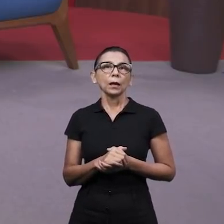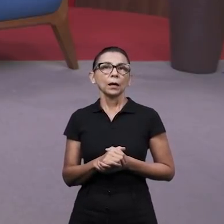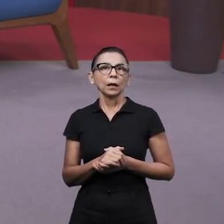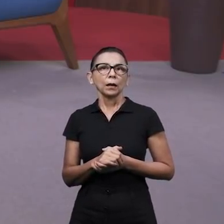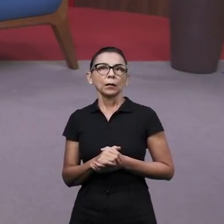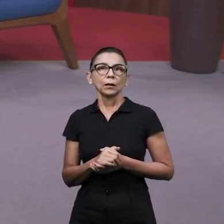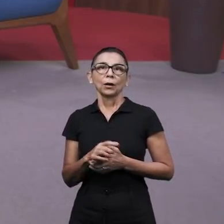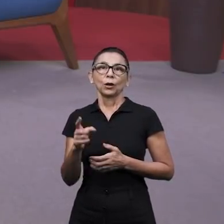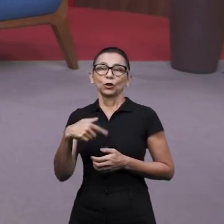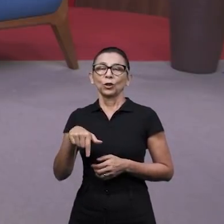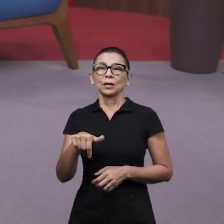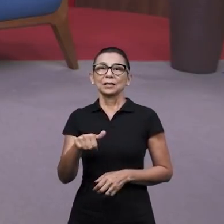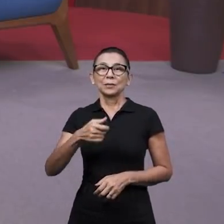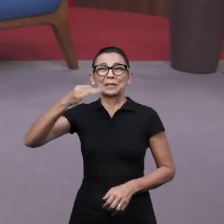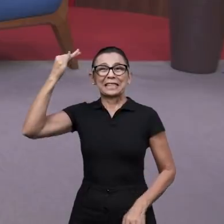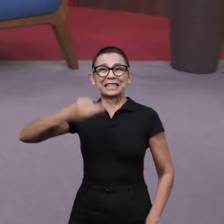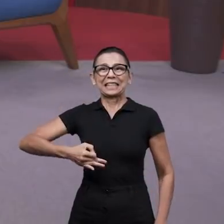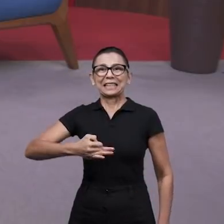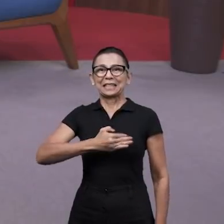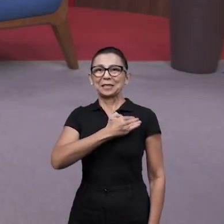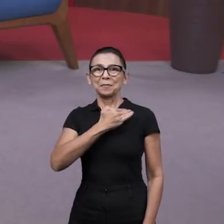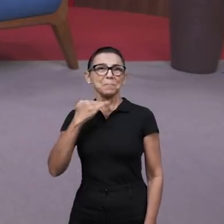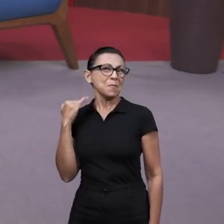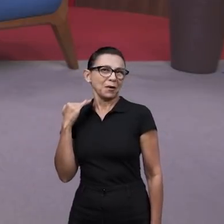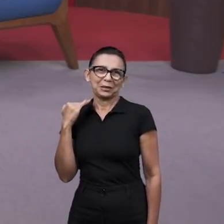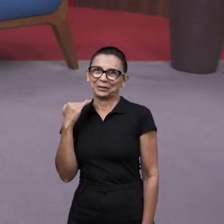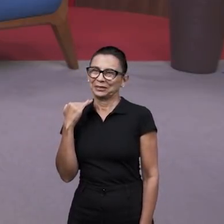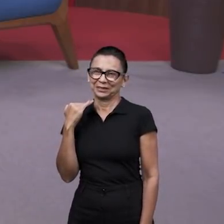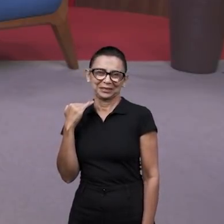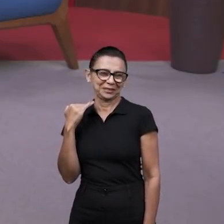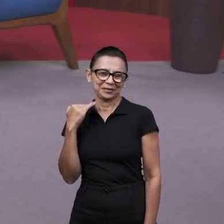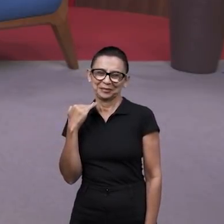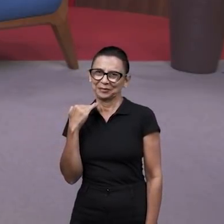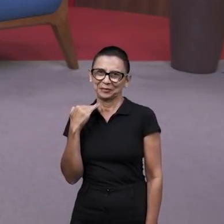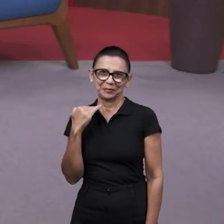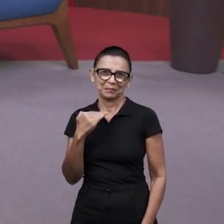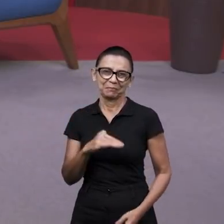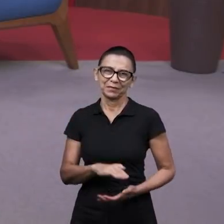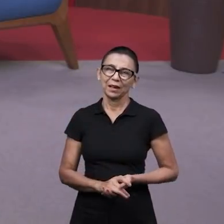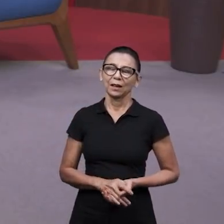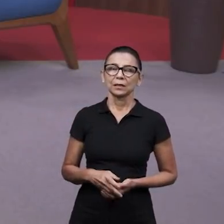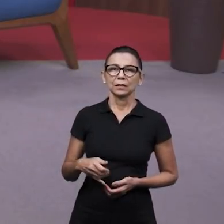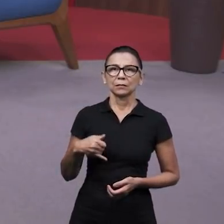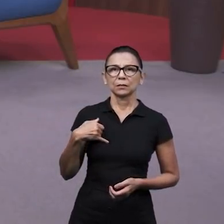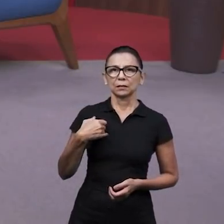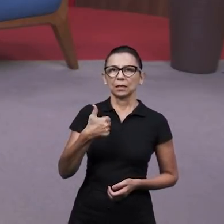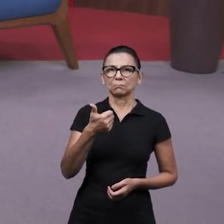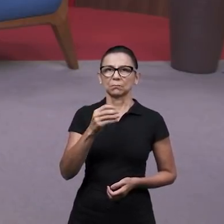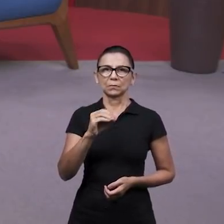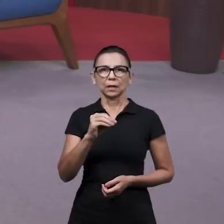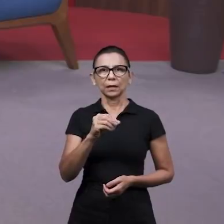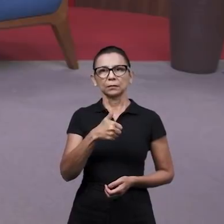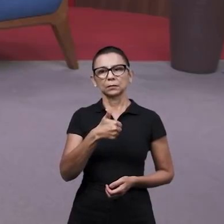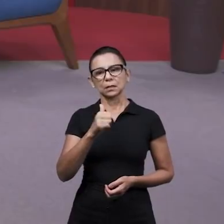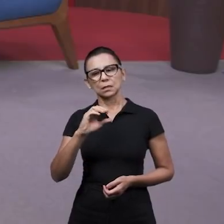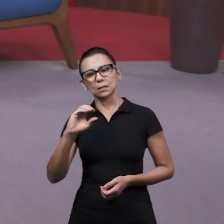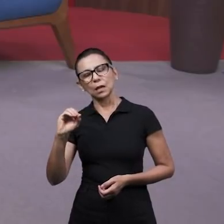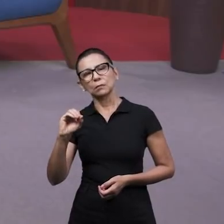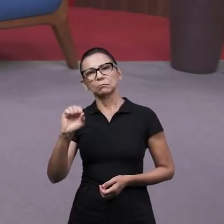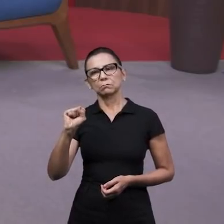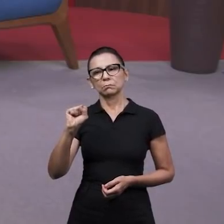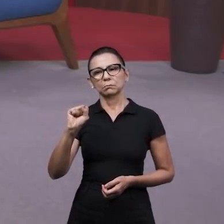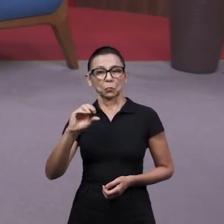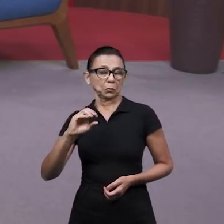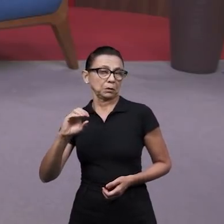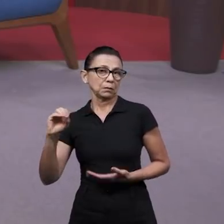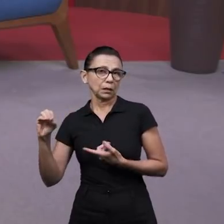certeza da morte. Ninguém escapa. Uns vivem 10 anos, 100, 80, 60,